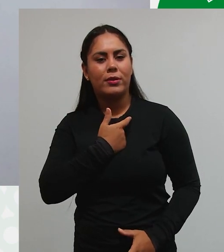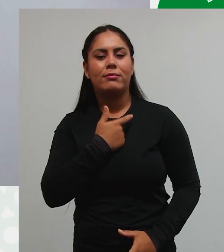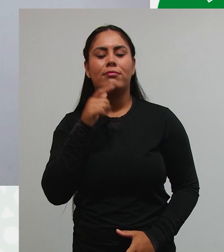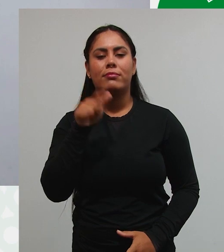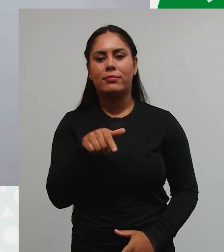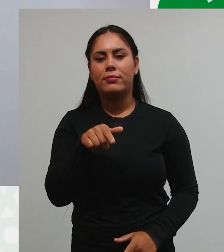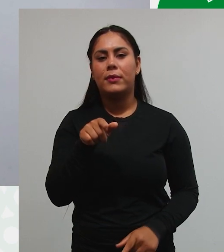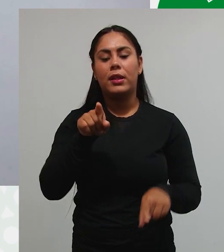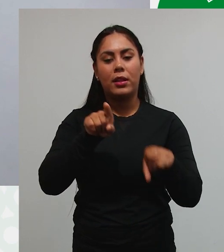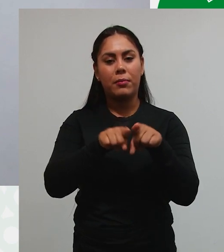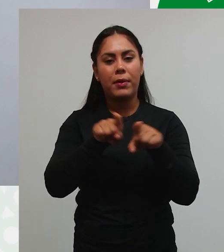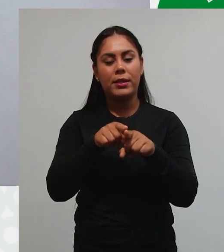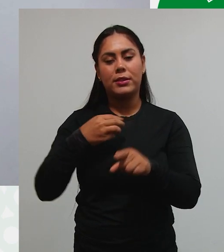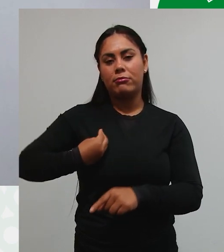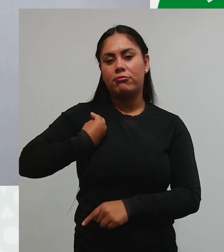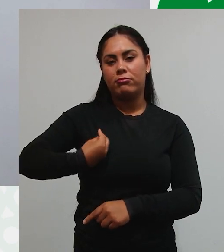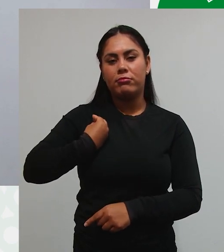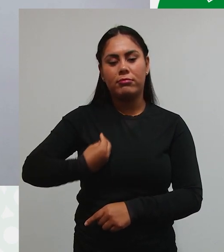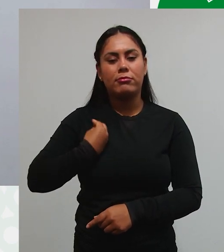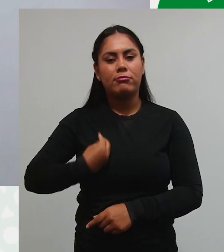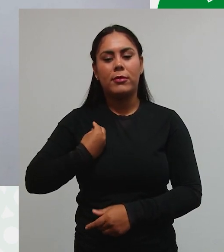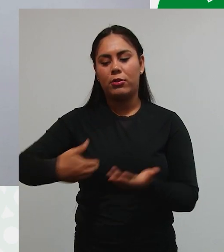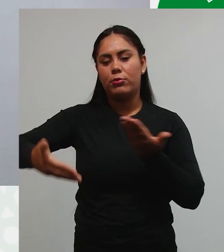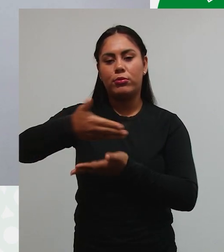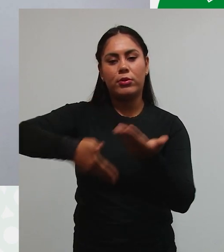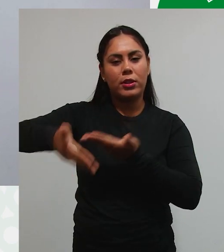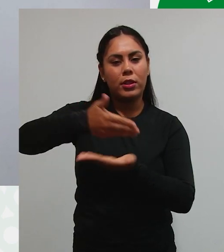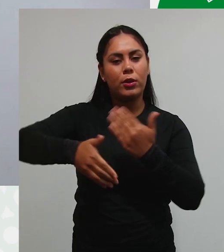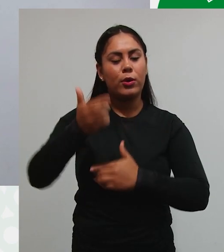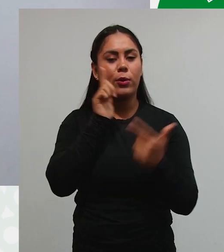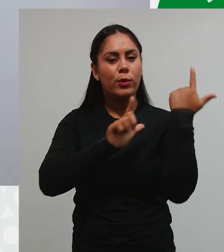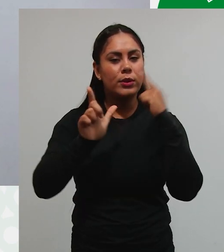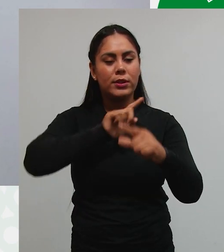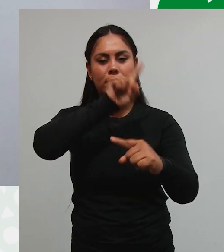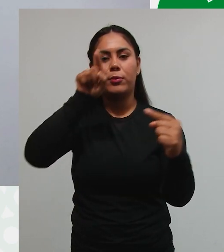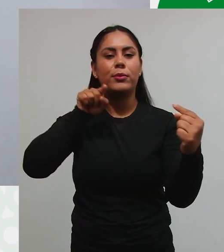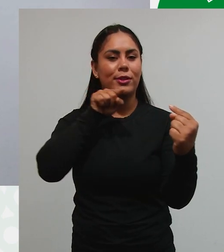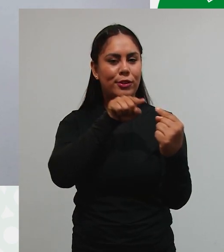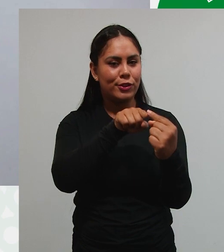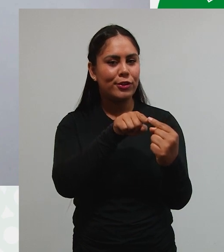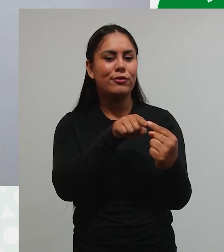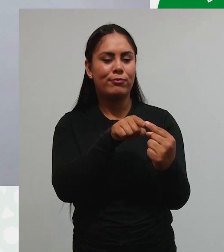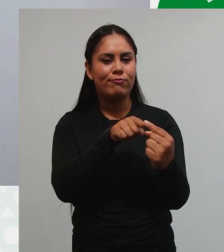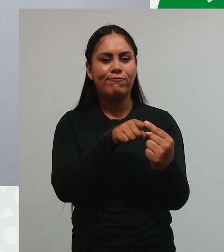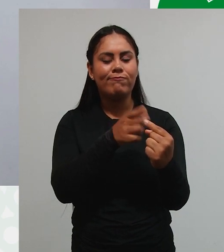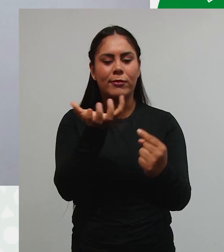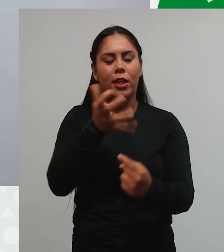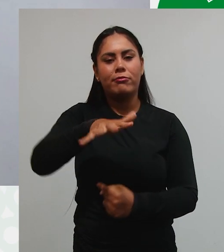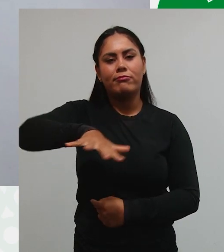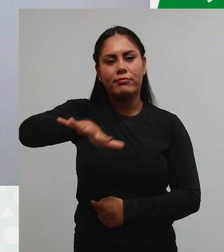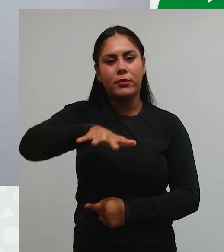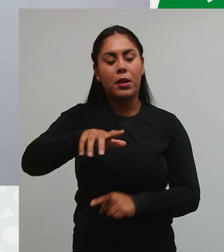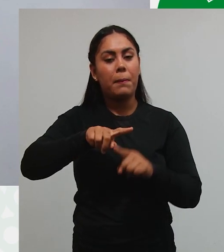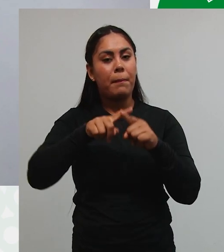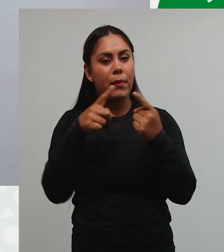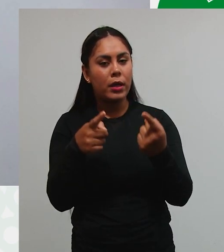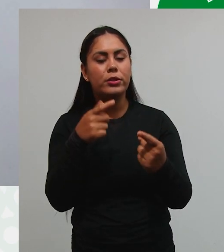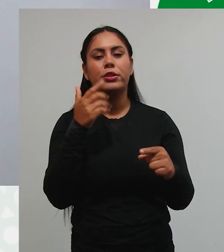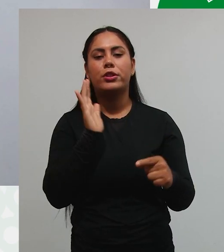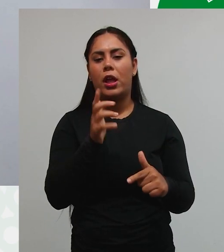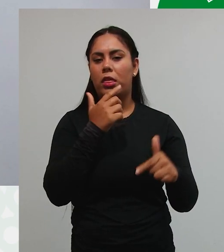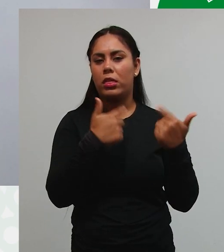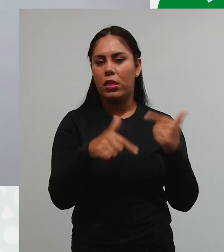E acabo, que nem você falou, né? Você já teve a oportunidade de ver muitas vezes, eles se apegam muito